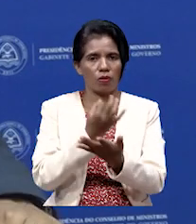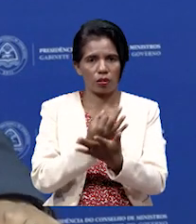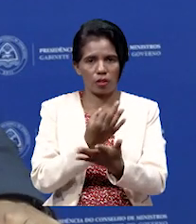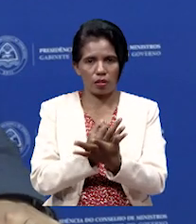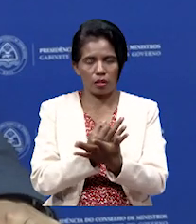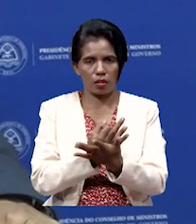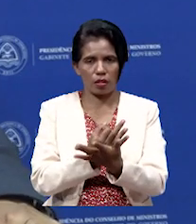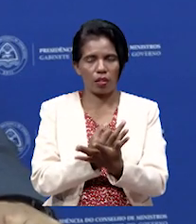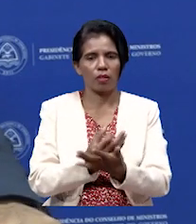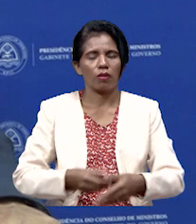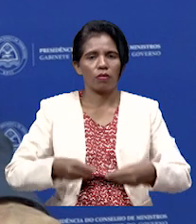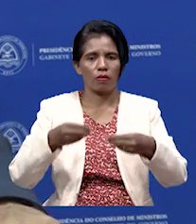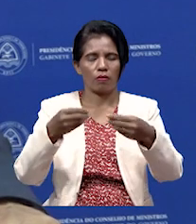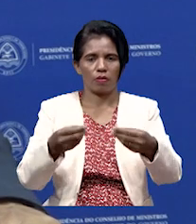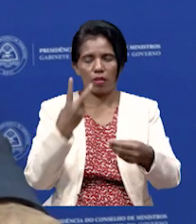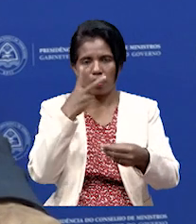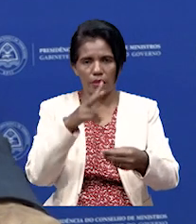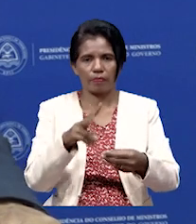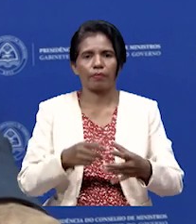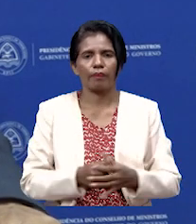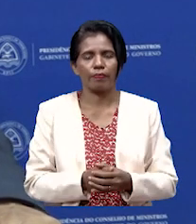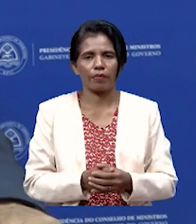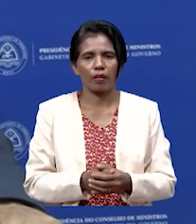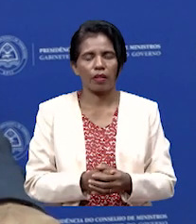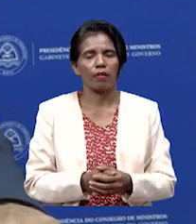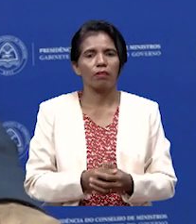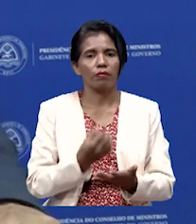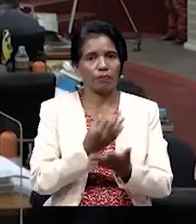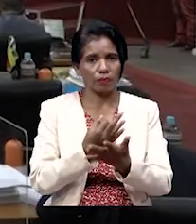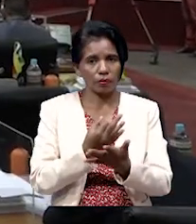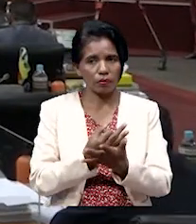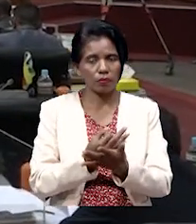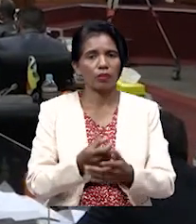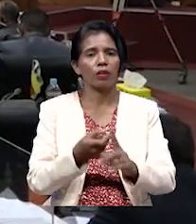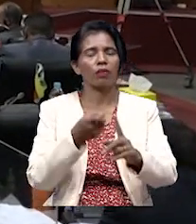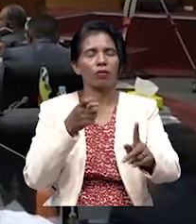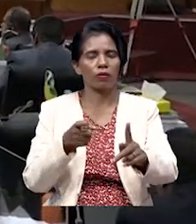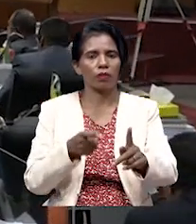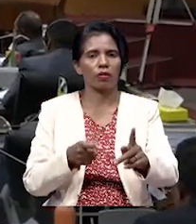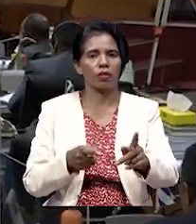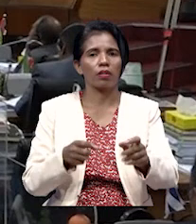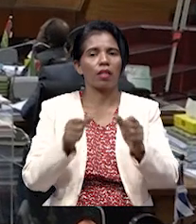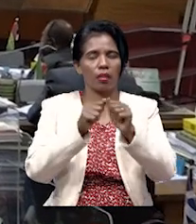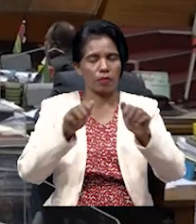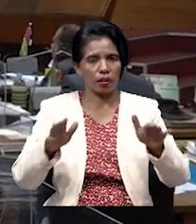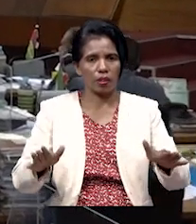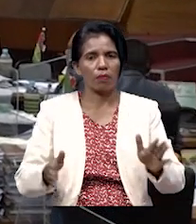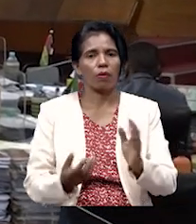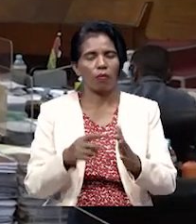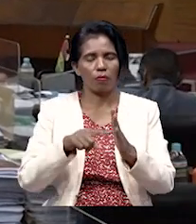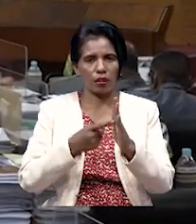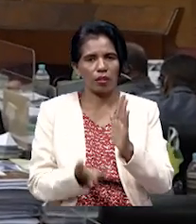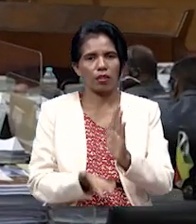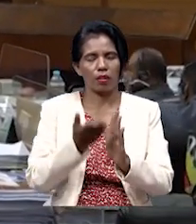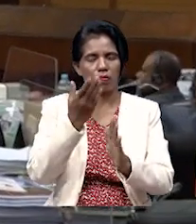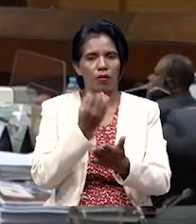ato financia sa sucat sira. Receitas consolidadas do setor público administrativo, hajusai, ba